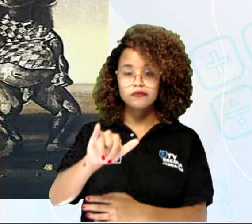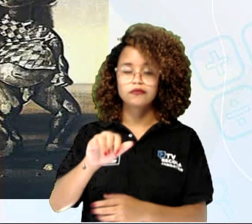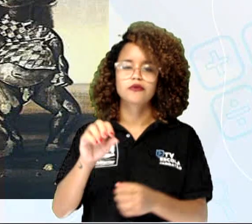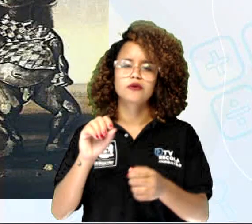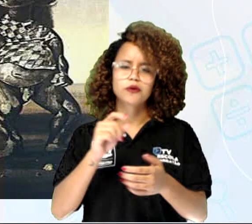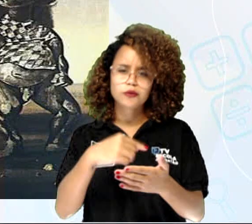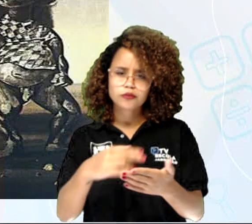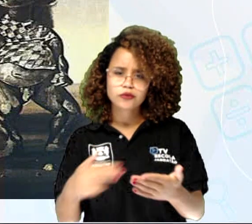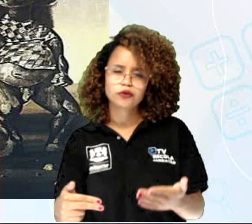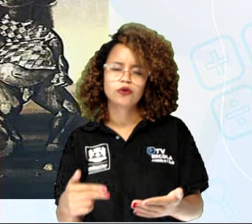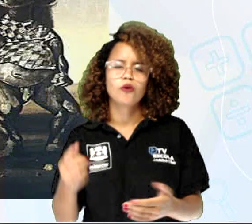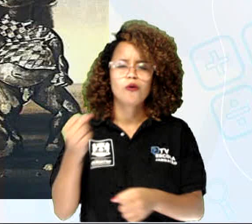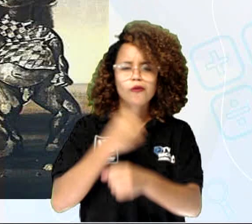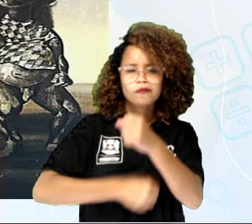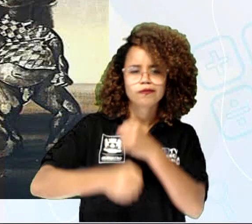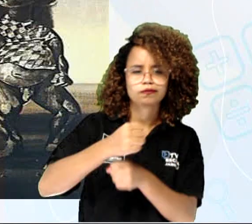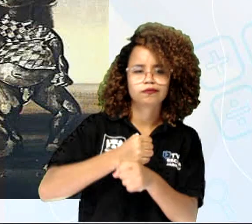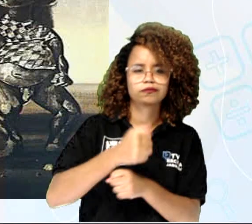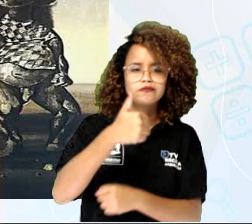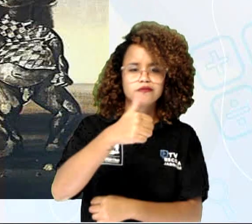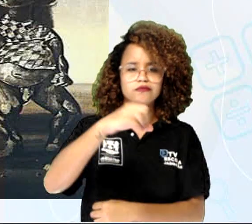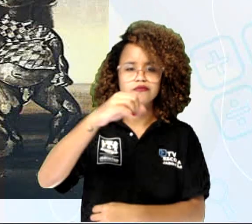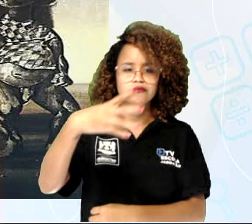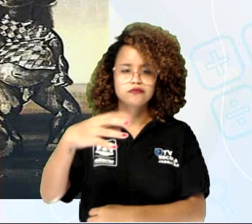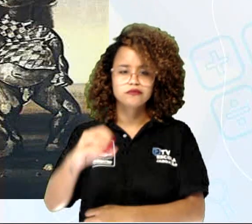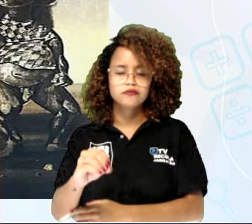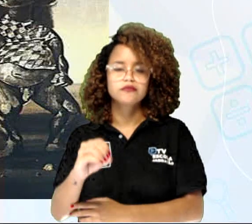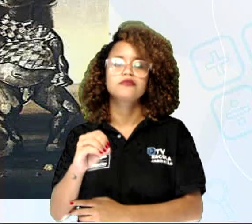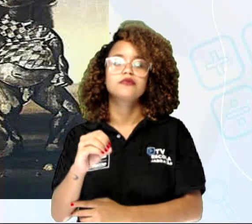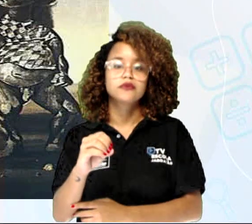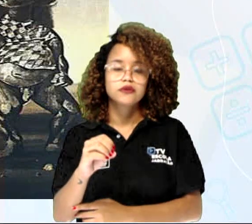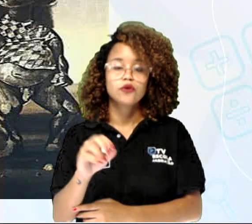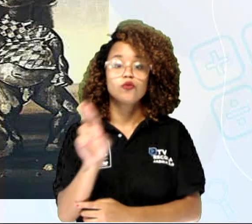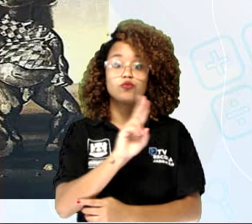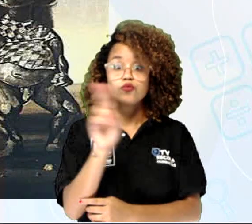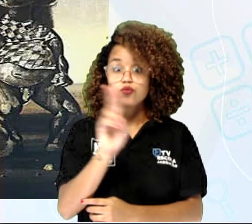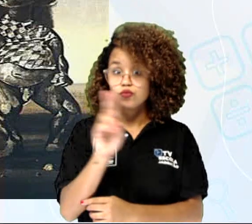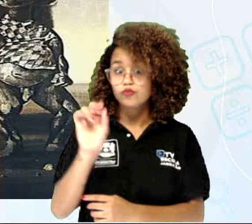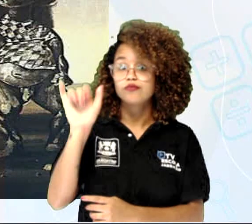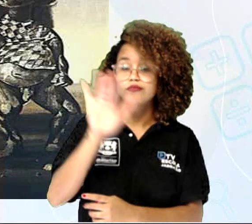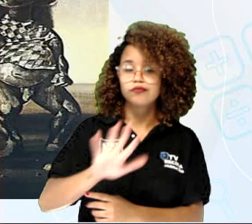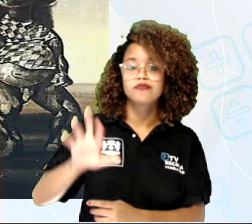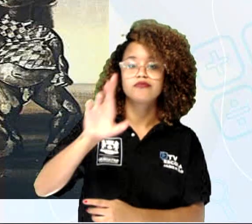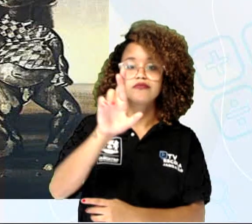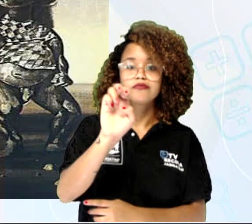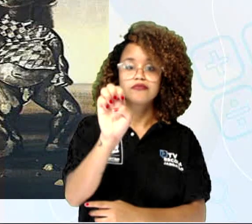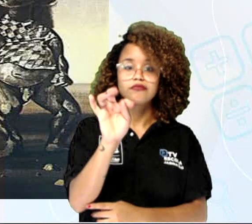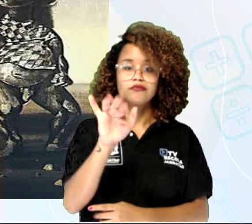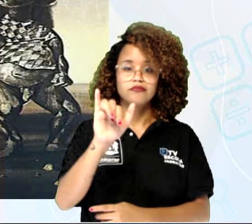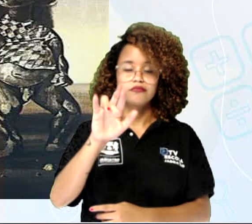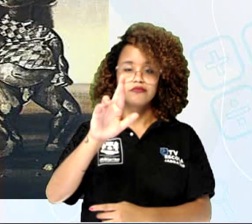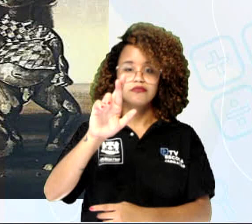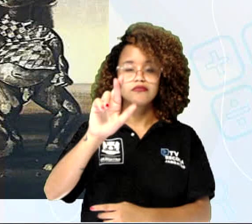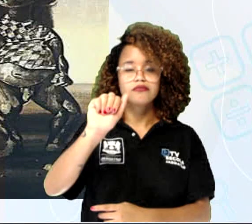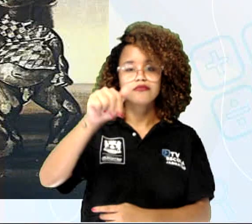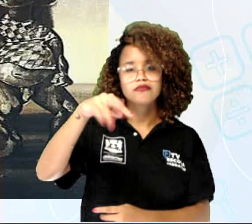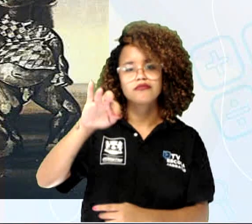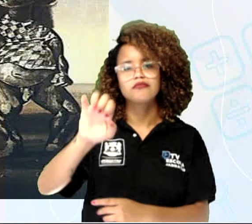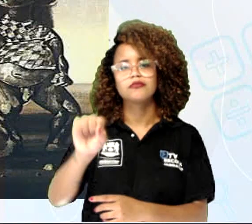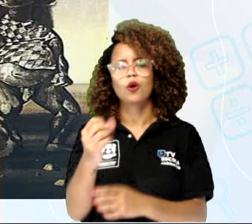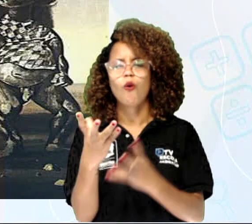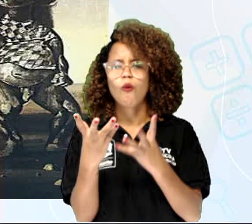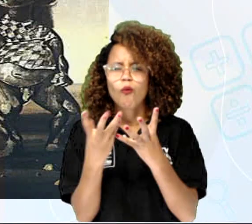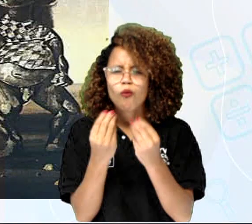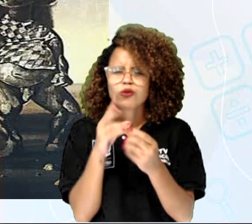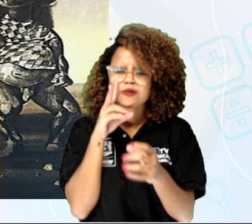de 40, e é um quadro chamado de Retirantes. Eu considero uma das imagens mais fortes, você